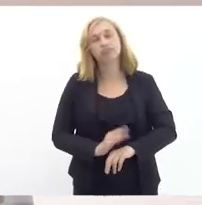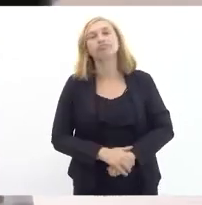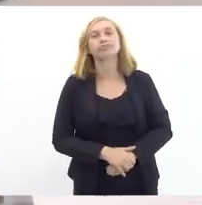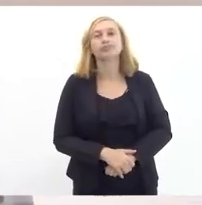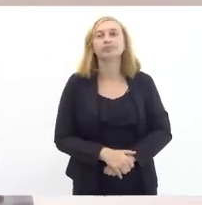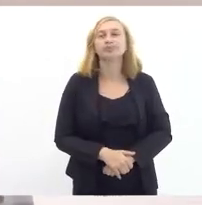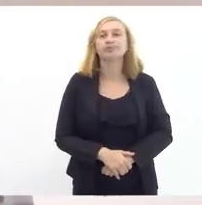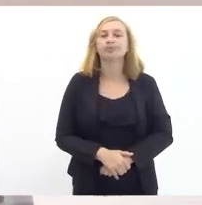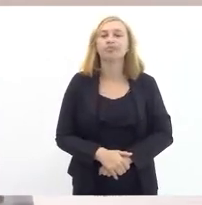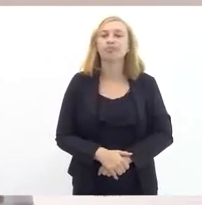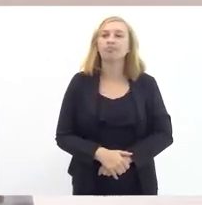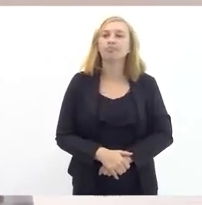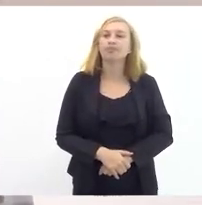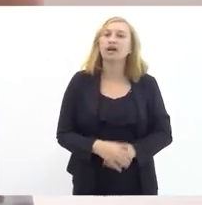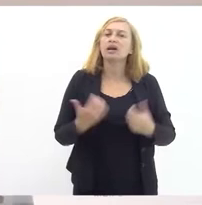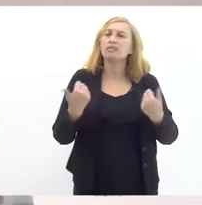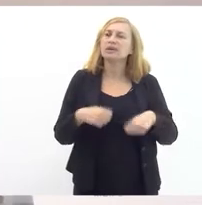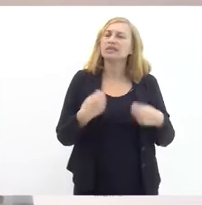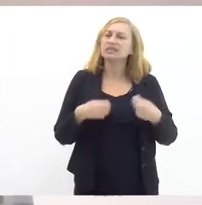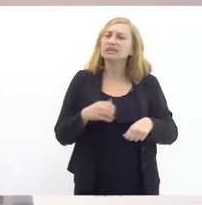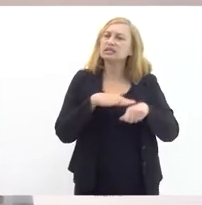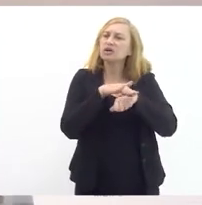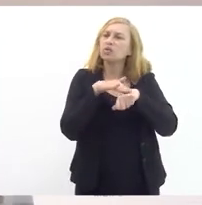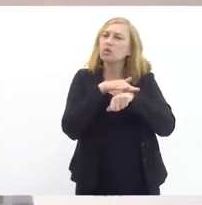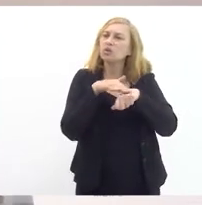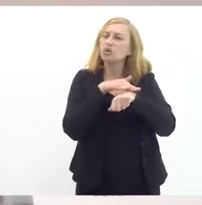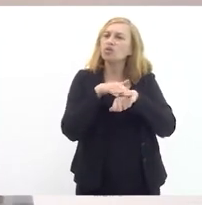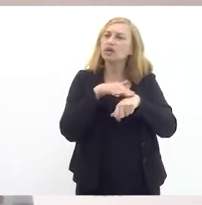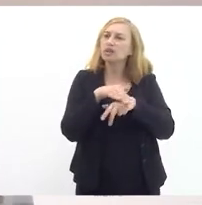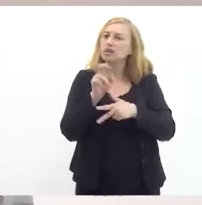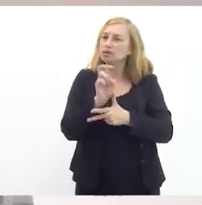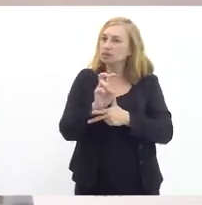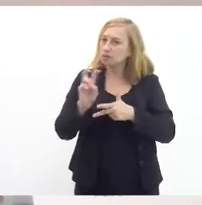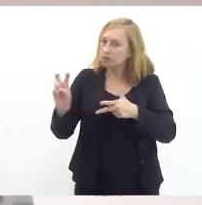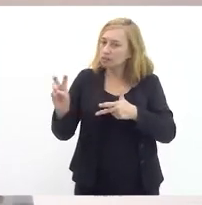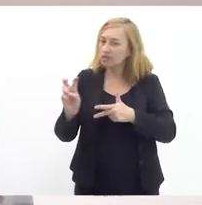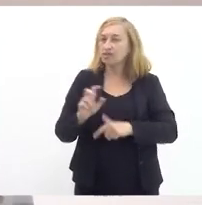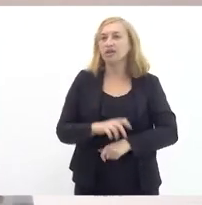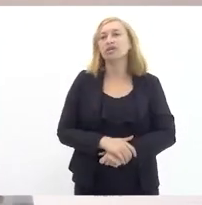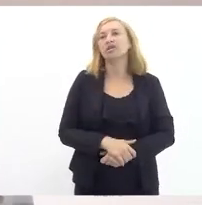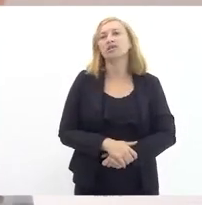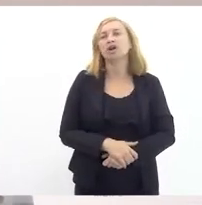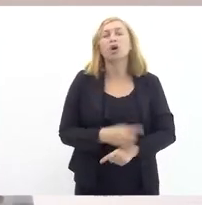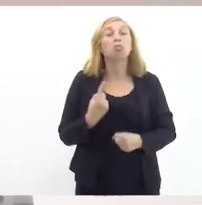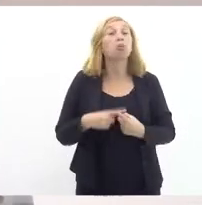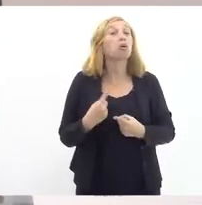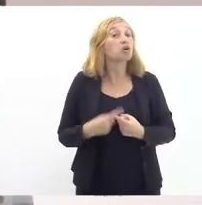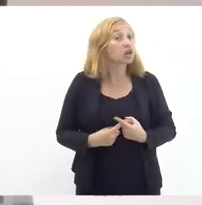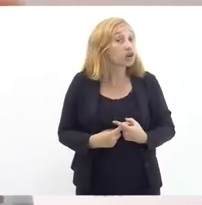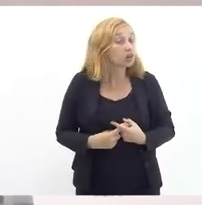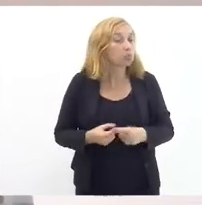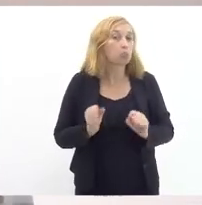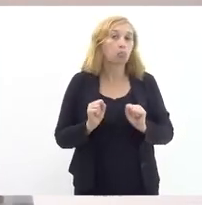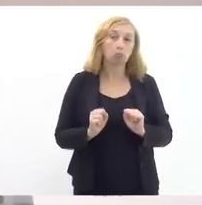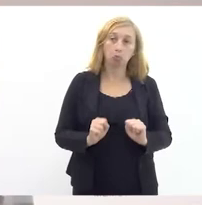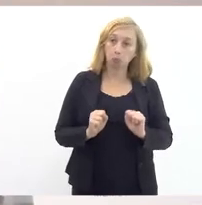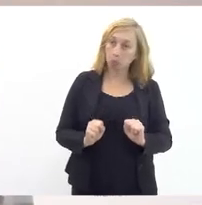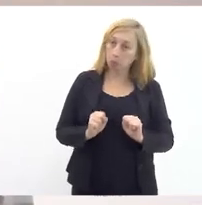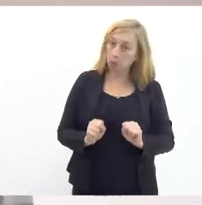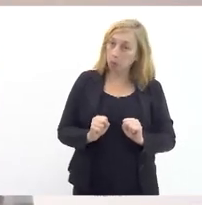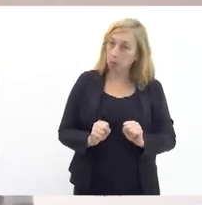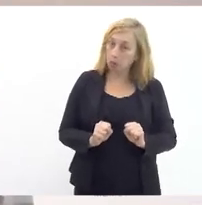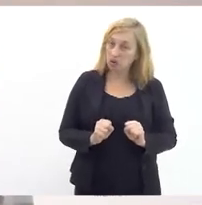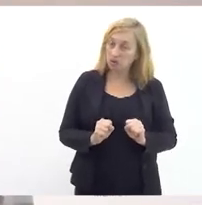precisa-se ter uma conversa com a Supervia porque pode haver a ruptura